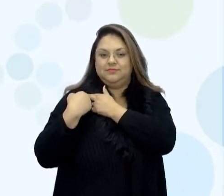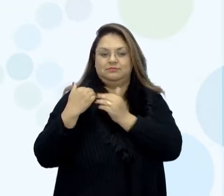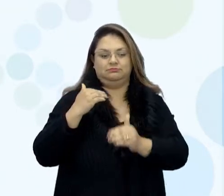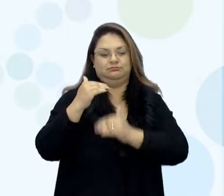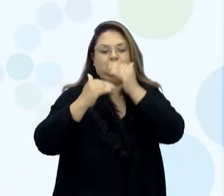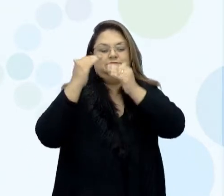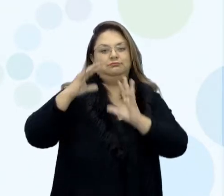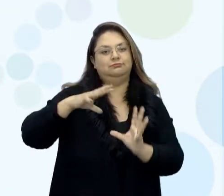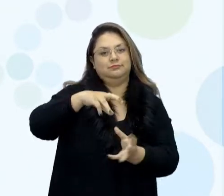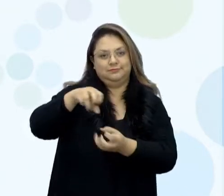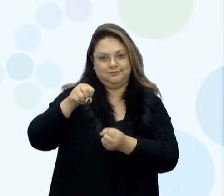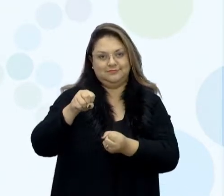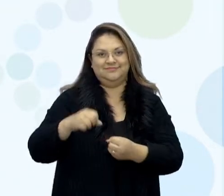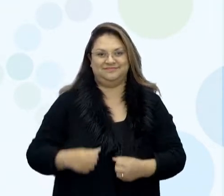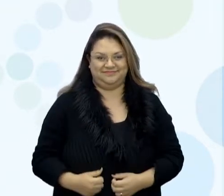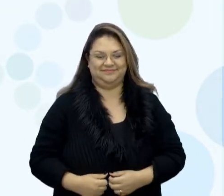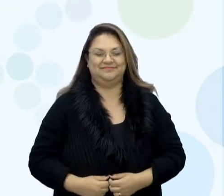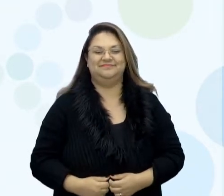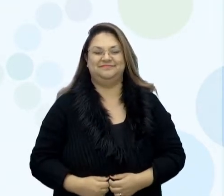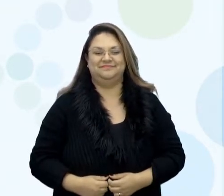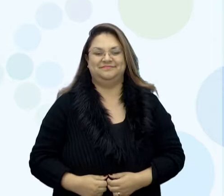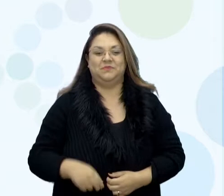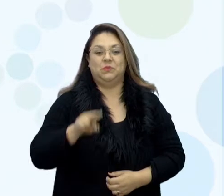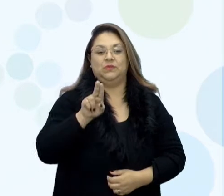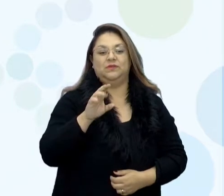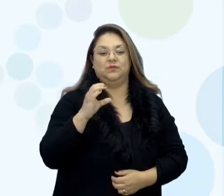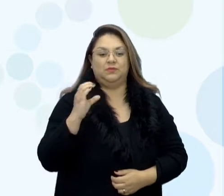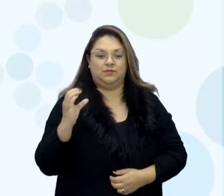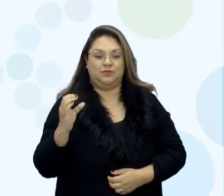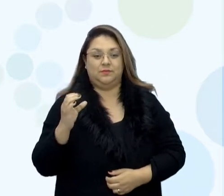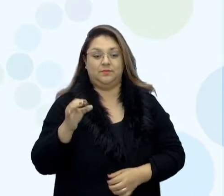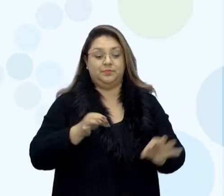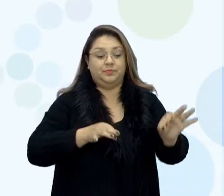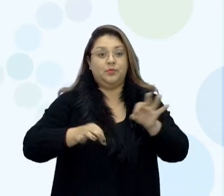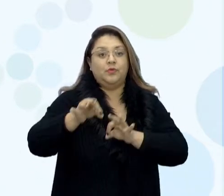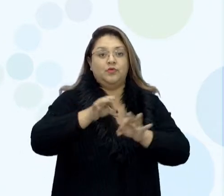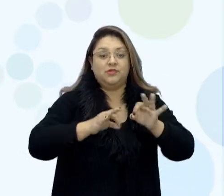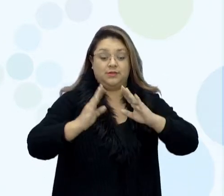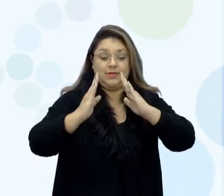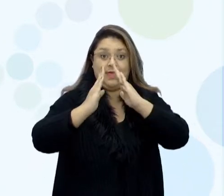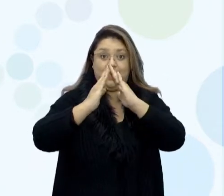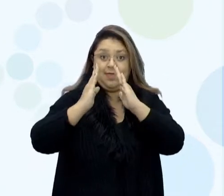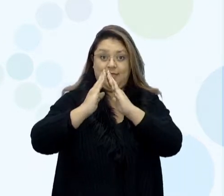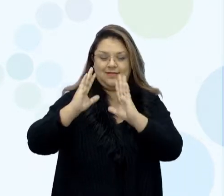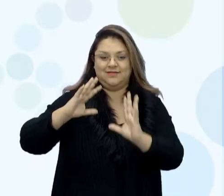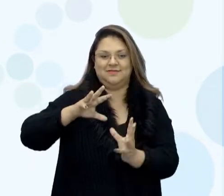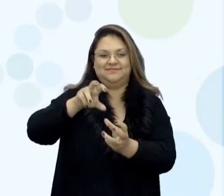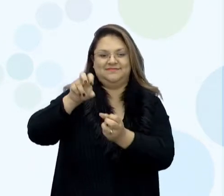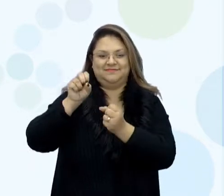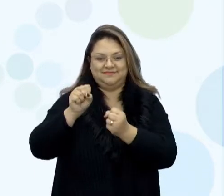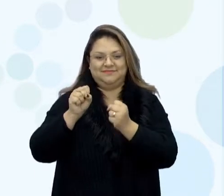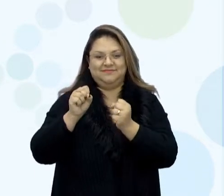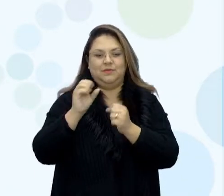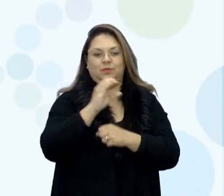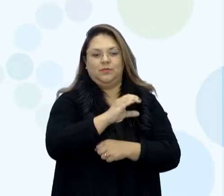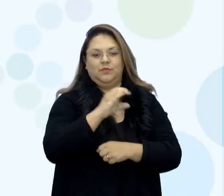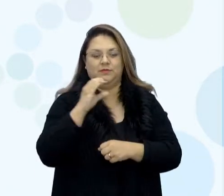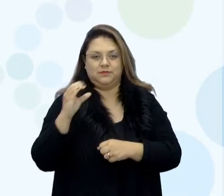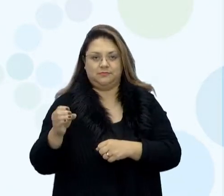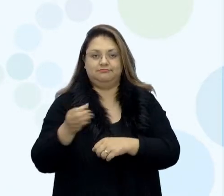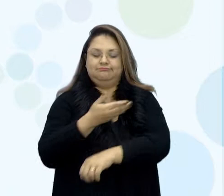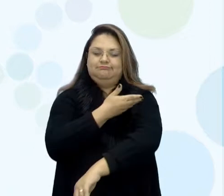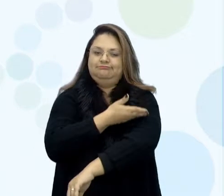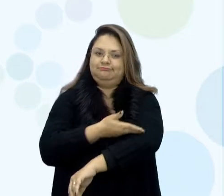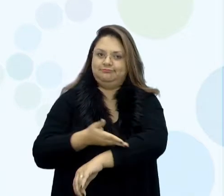sustentável. A unidade curricular é o projeto Casa Sustentável do nosso componente já dito aqui